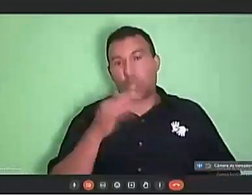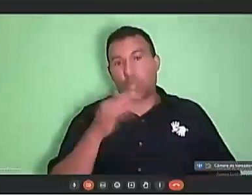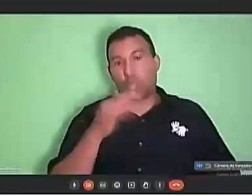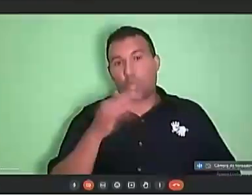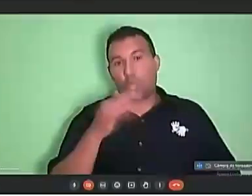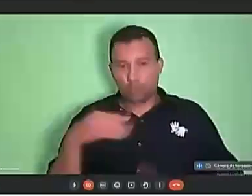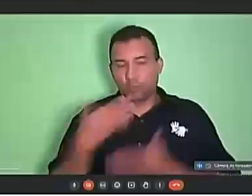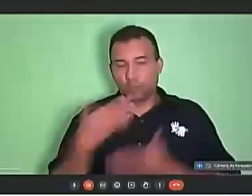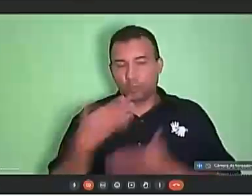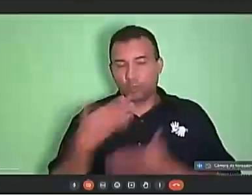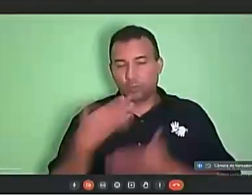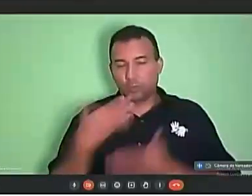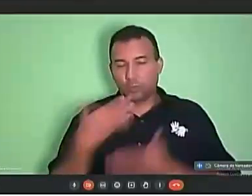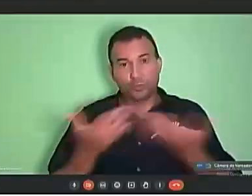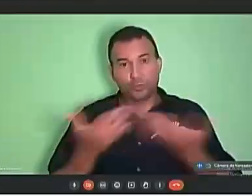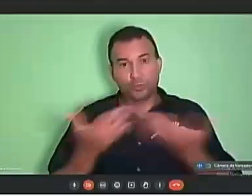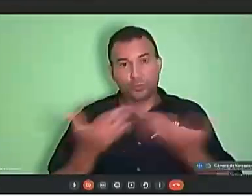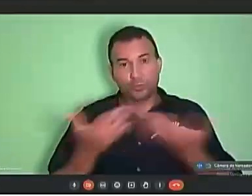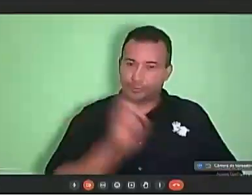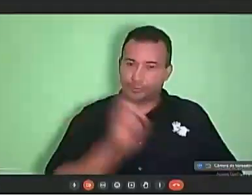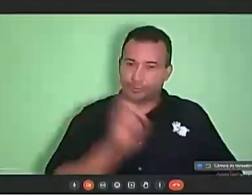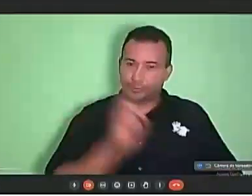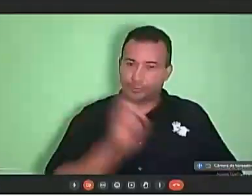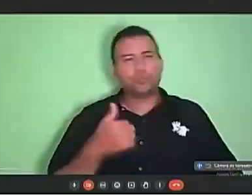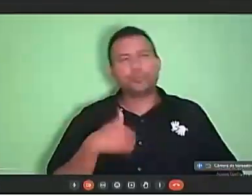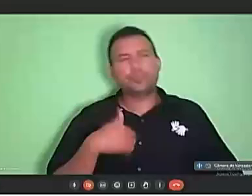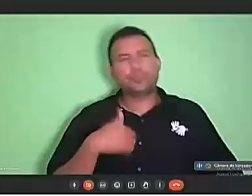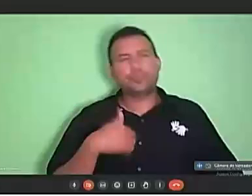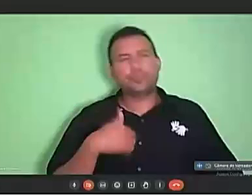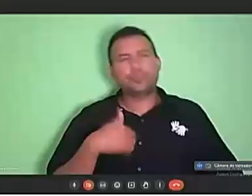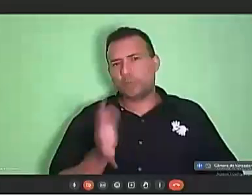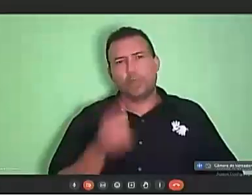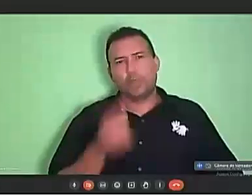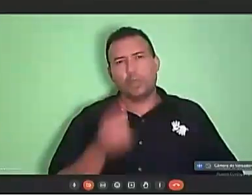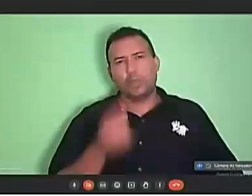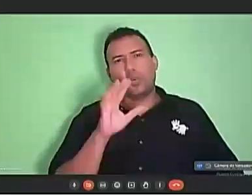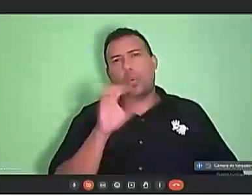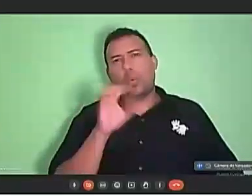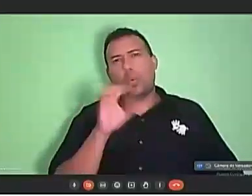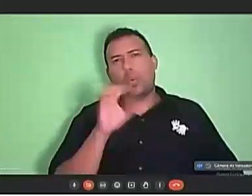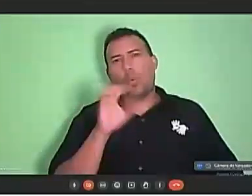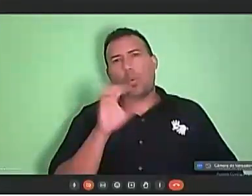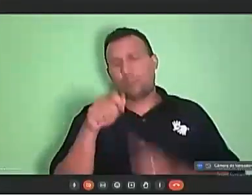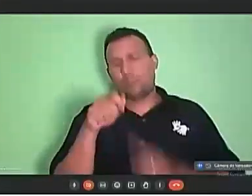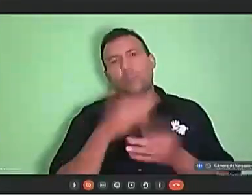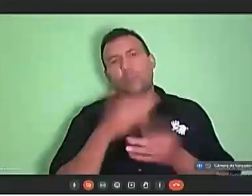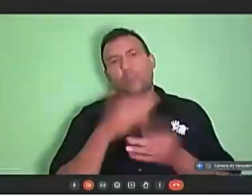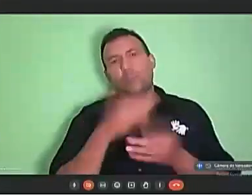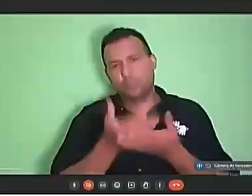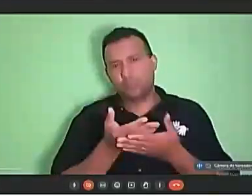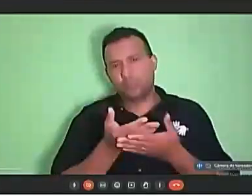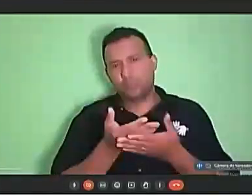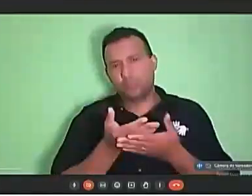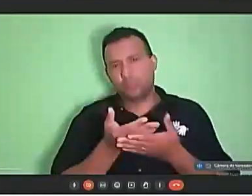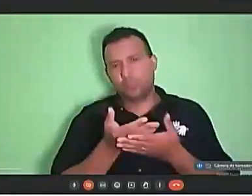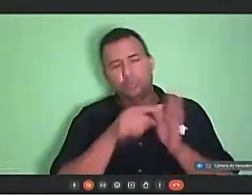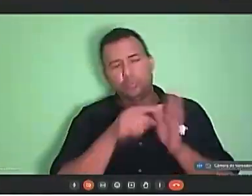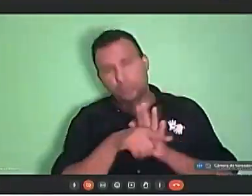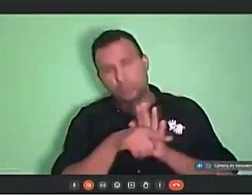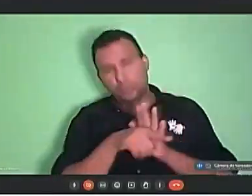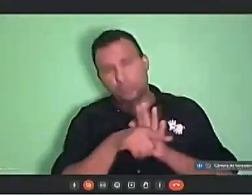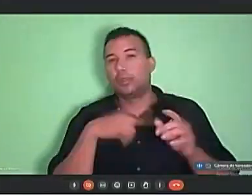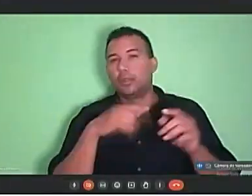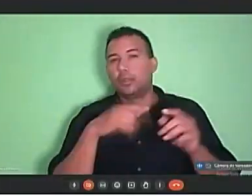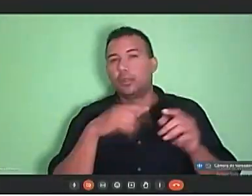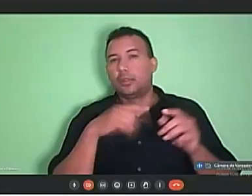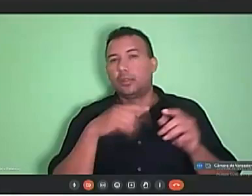a razão que me traz aqui hoje, né? Eu acompanhei por quase 8 meses esse estudo, a gente teve muitas ideias. Foram feitas modelagens da alternativa.